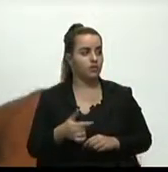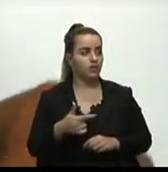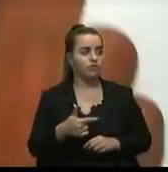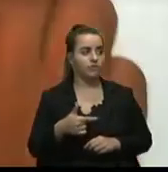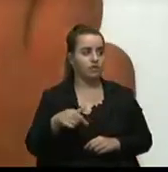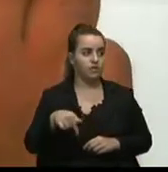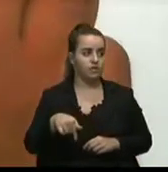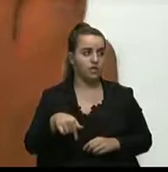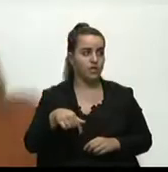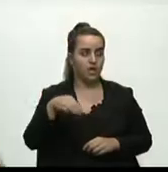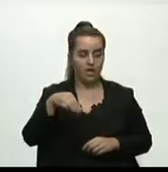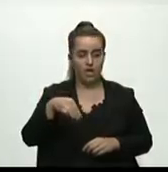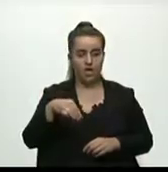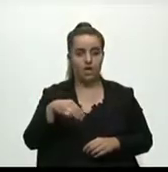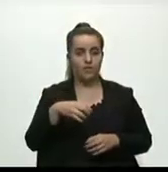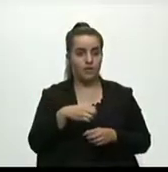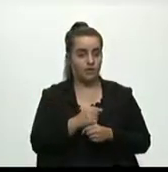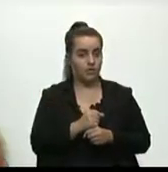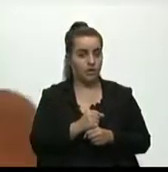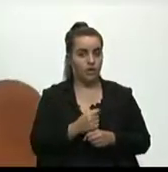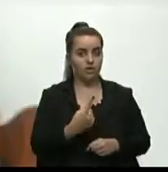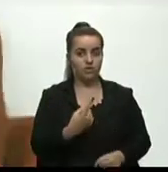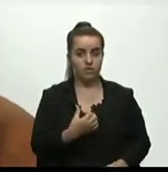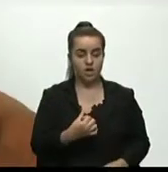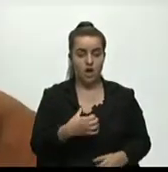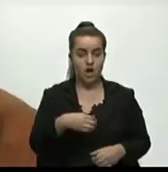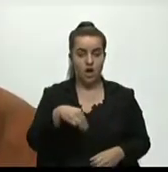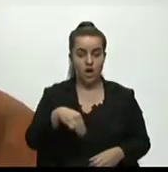M+, segundo. 16, M+.